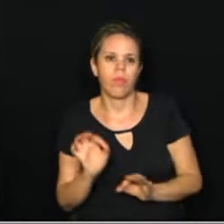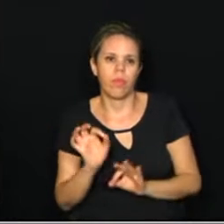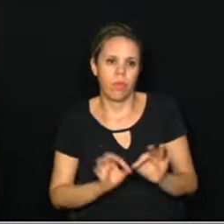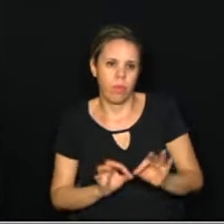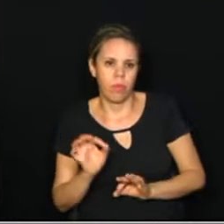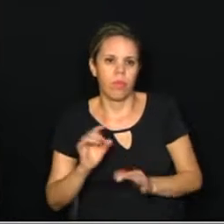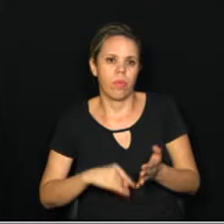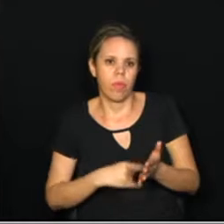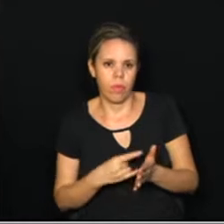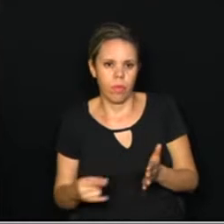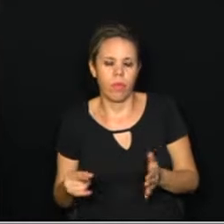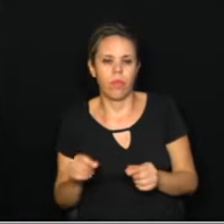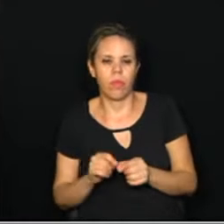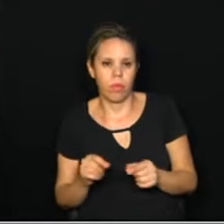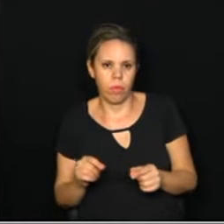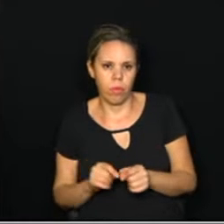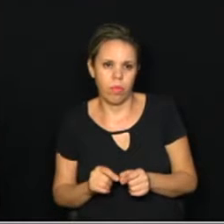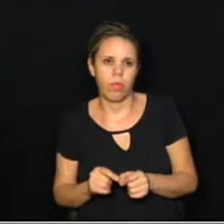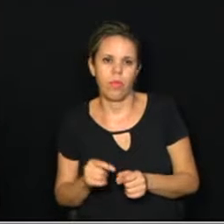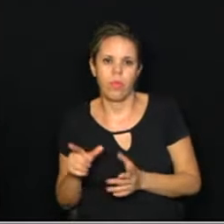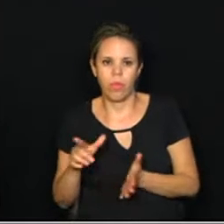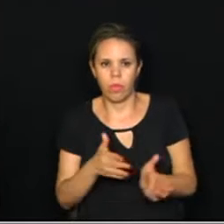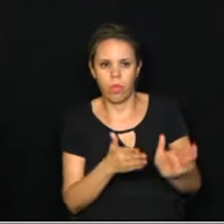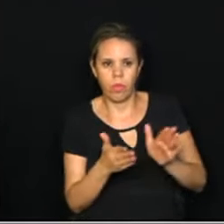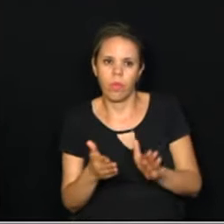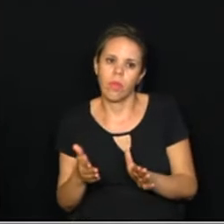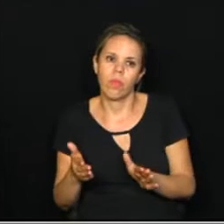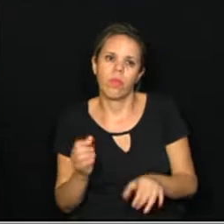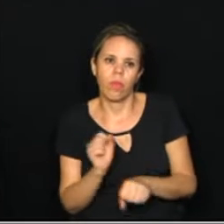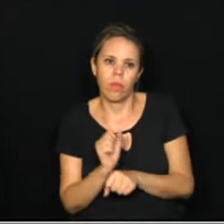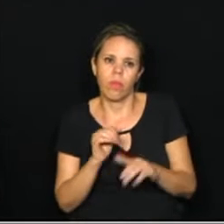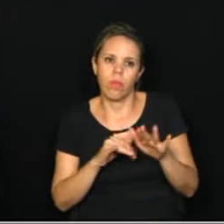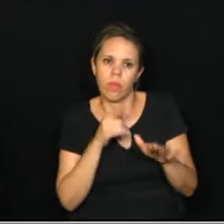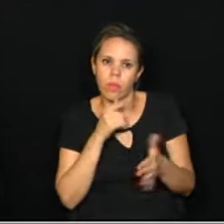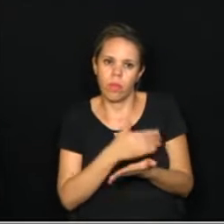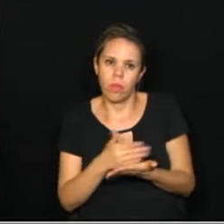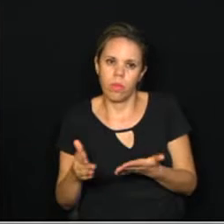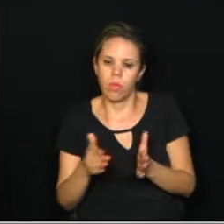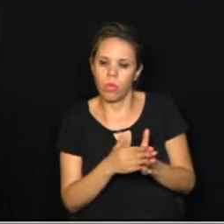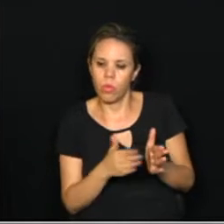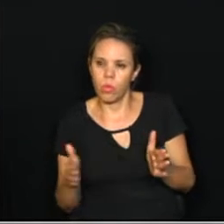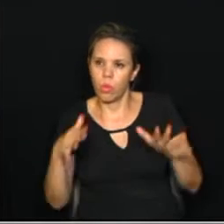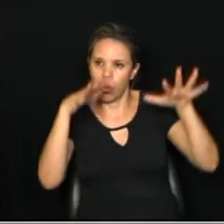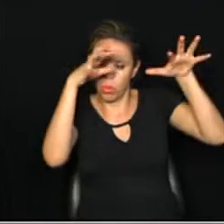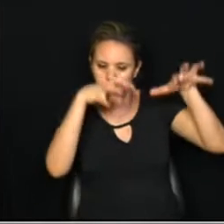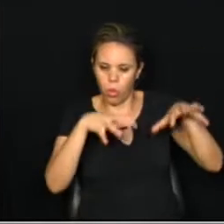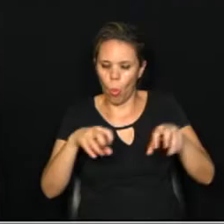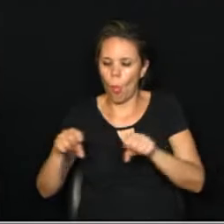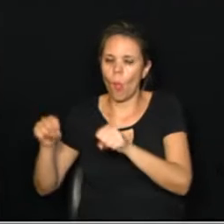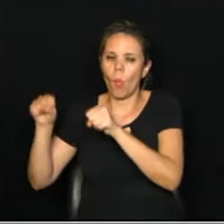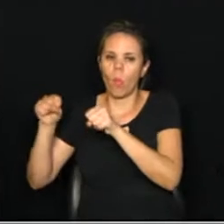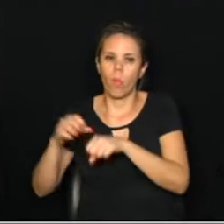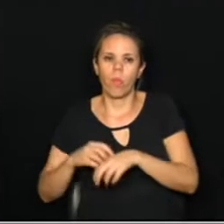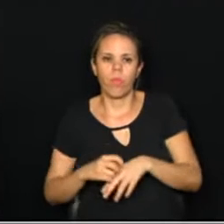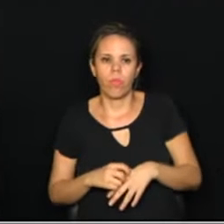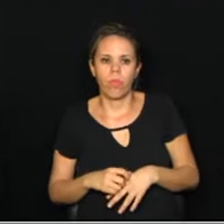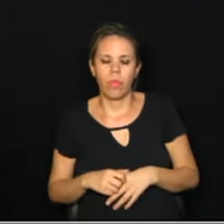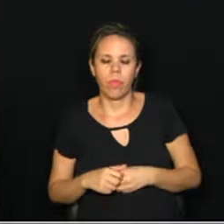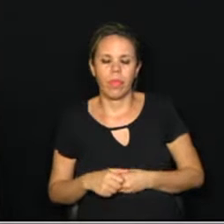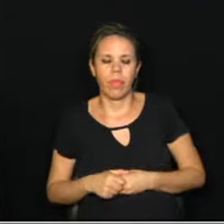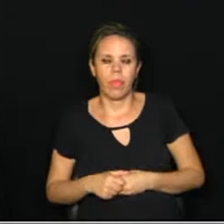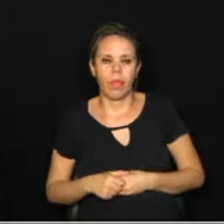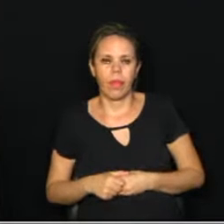regularizados pelas vazões do Cantareira, porque realmente nós estamos iniciando aí o período de estiagem, o período seco, com